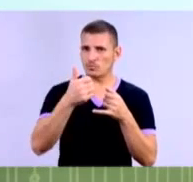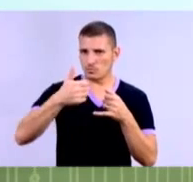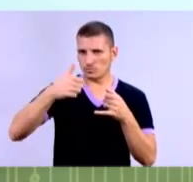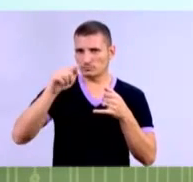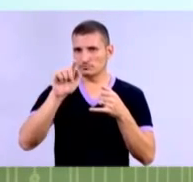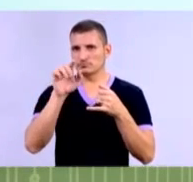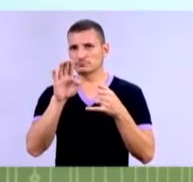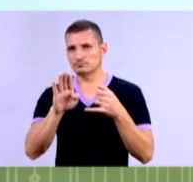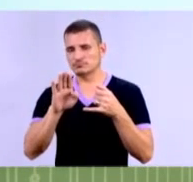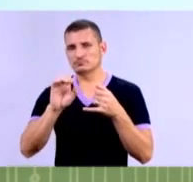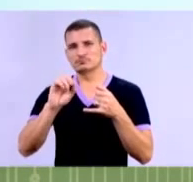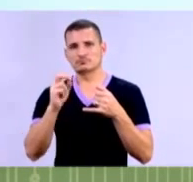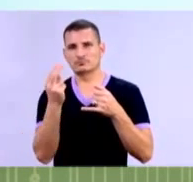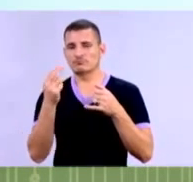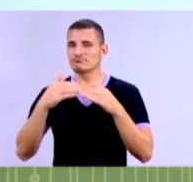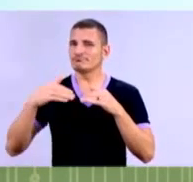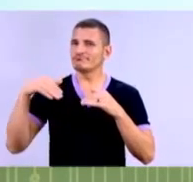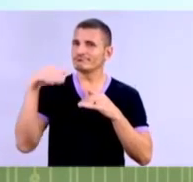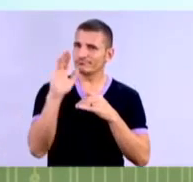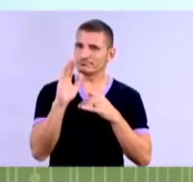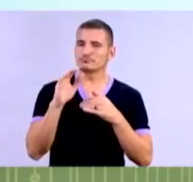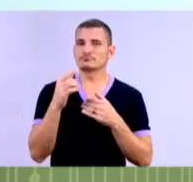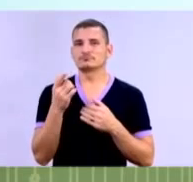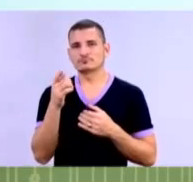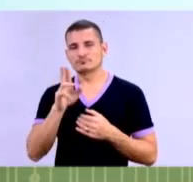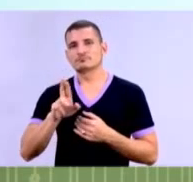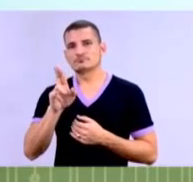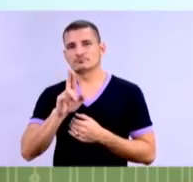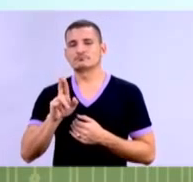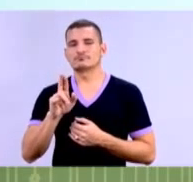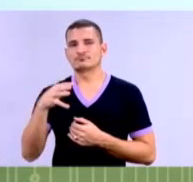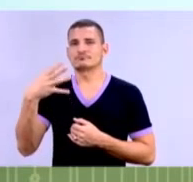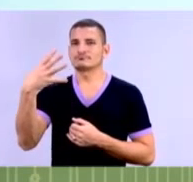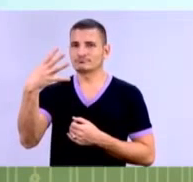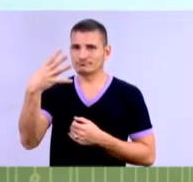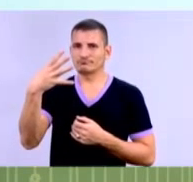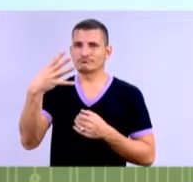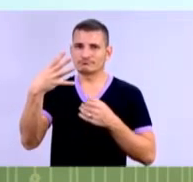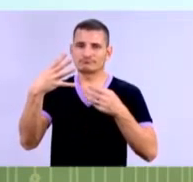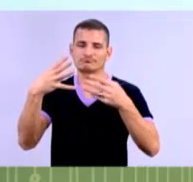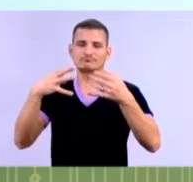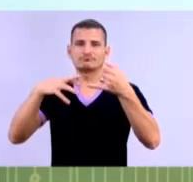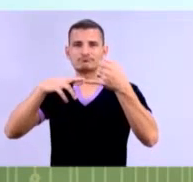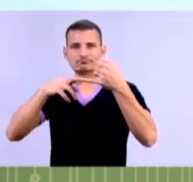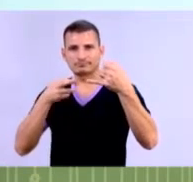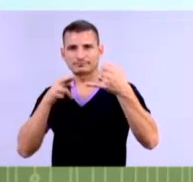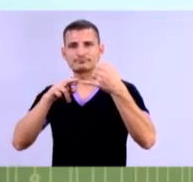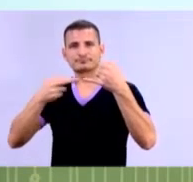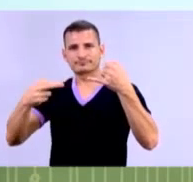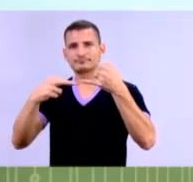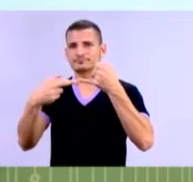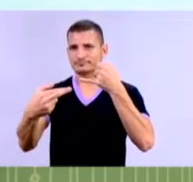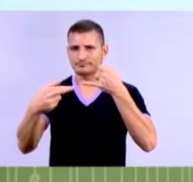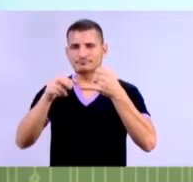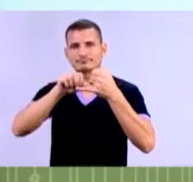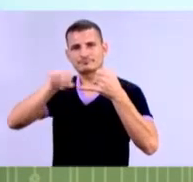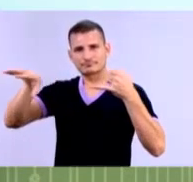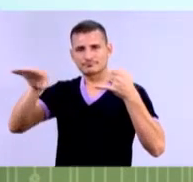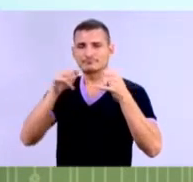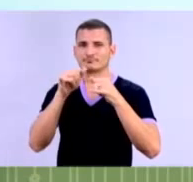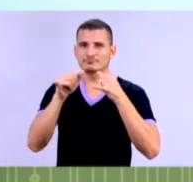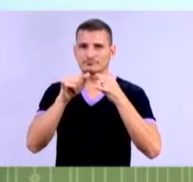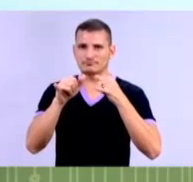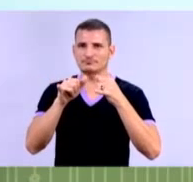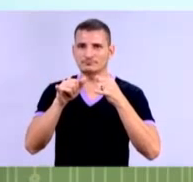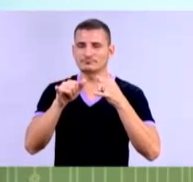por segundo ou mais, ele aí sim passa a utilizar os 4 pares dos cabos para transmitir a informação. Aí são 2